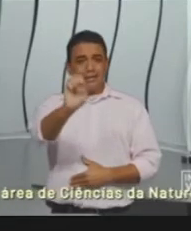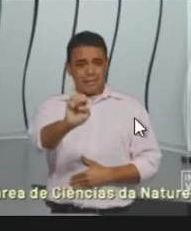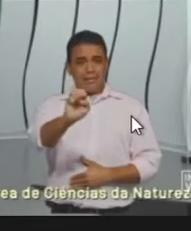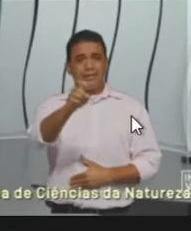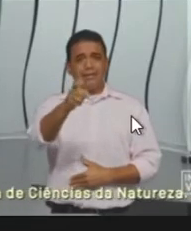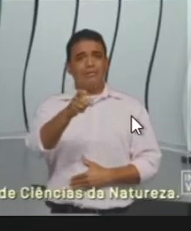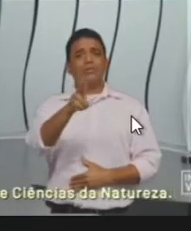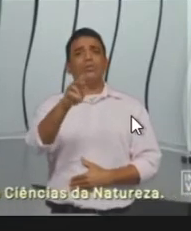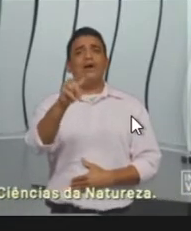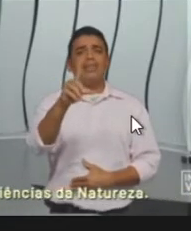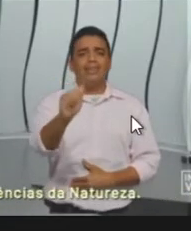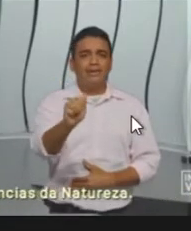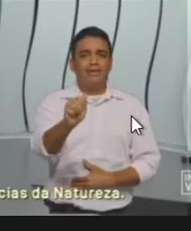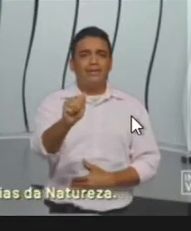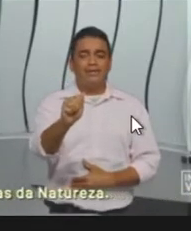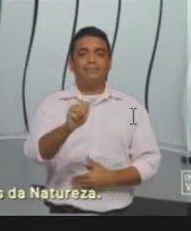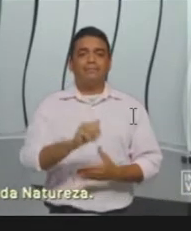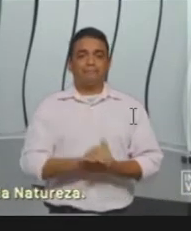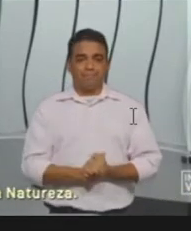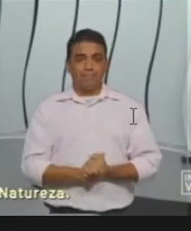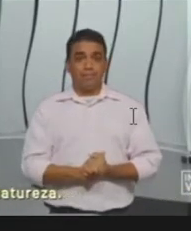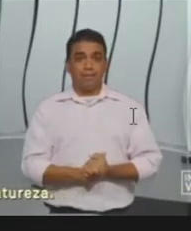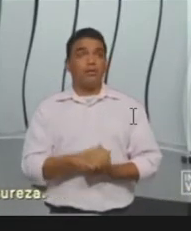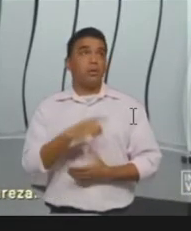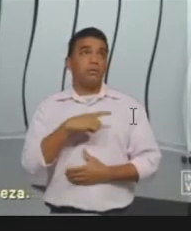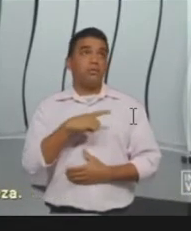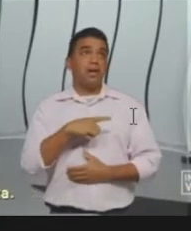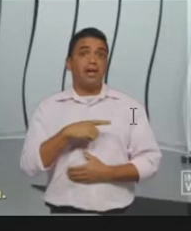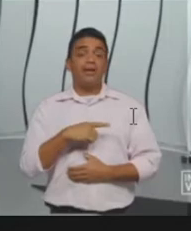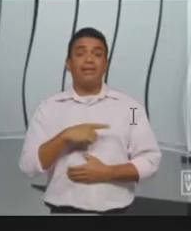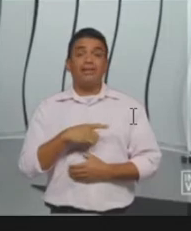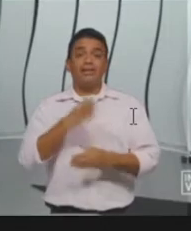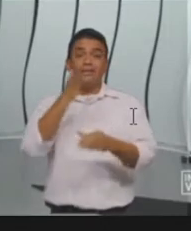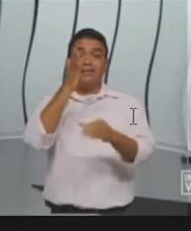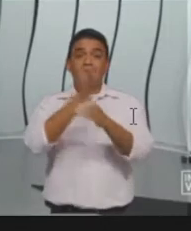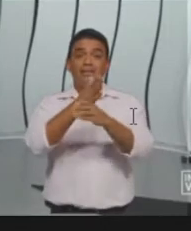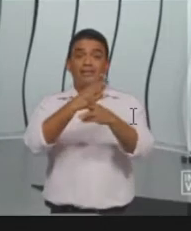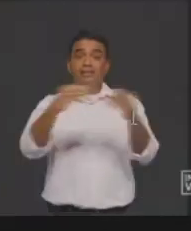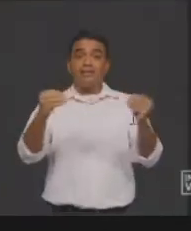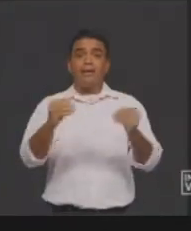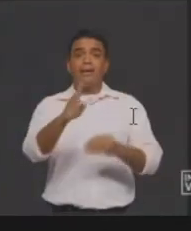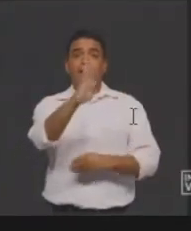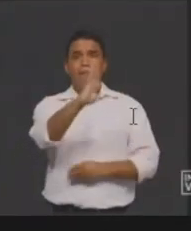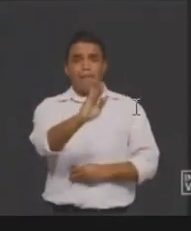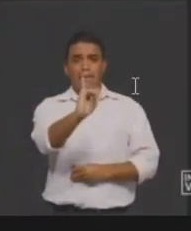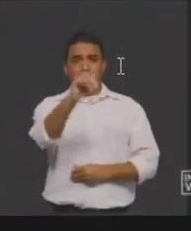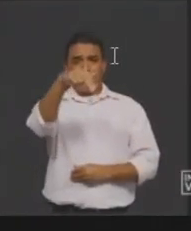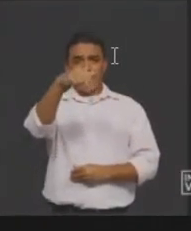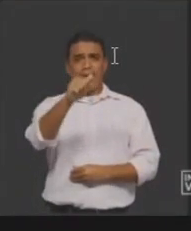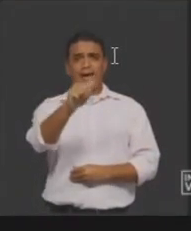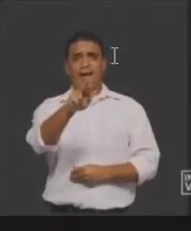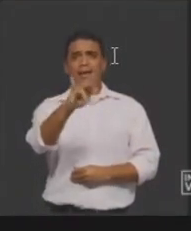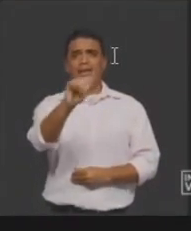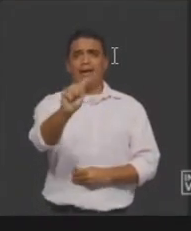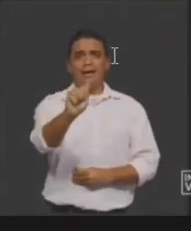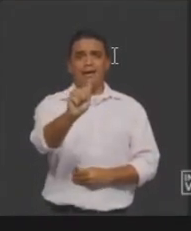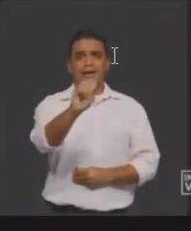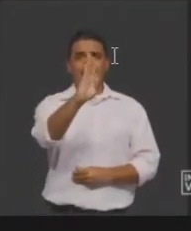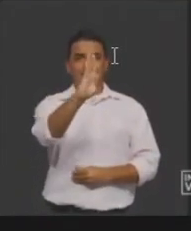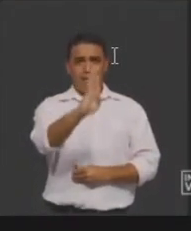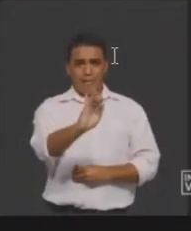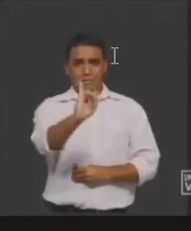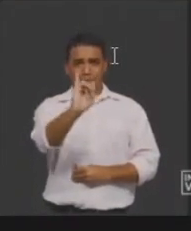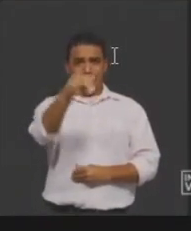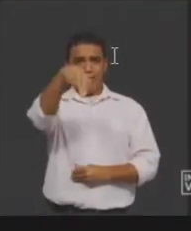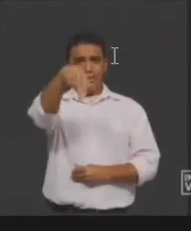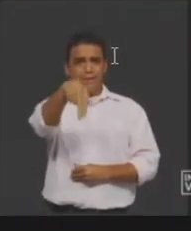Então, nós temos a divisão binária. O que é isso? A divisão binária ela ocorre quando uma célula é